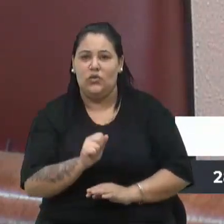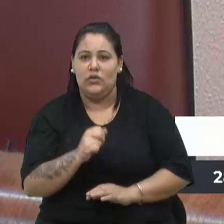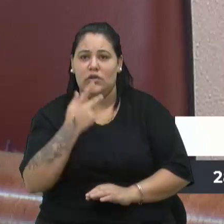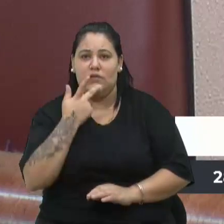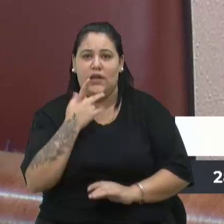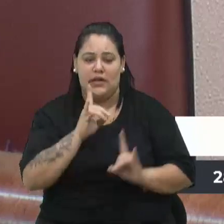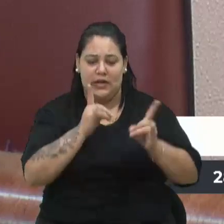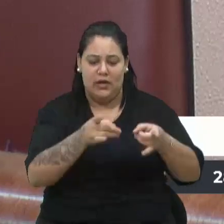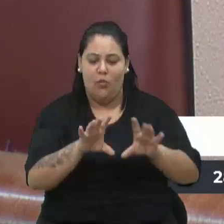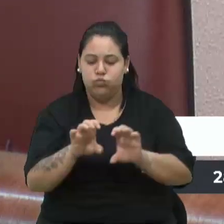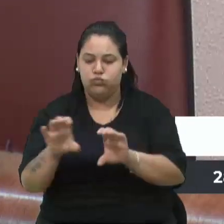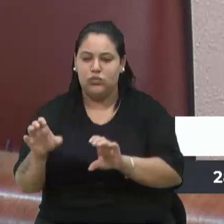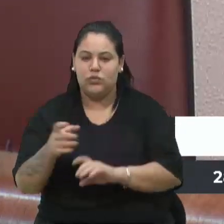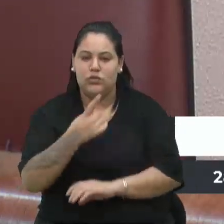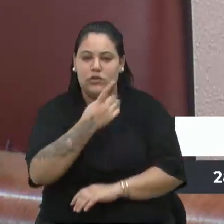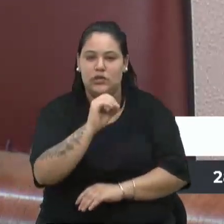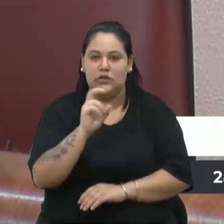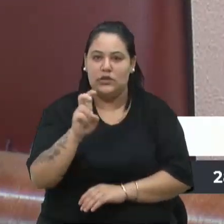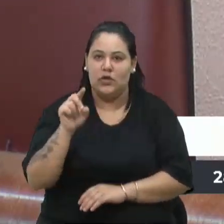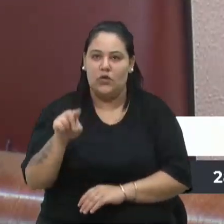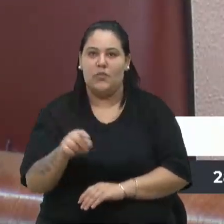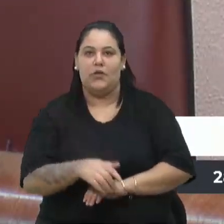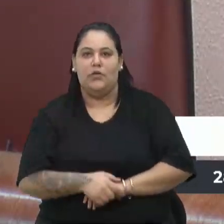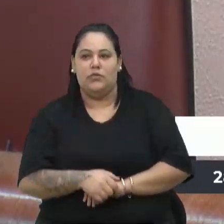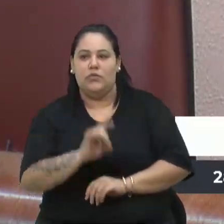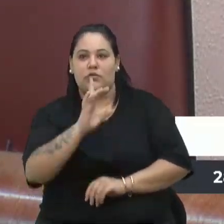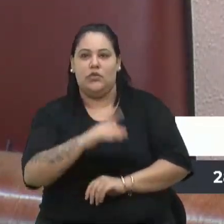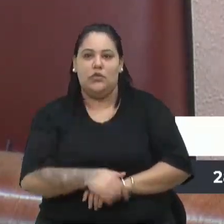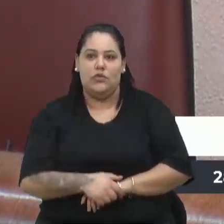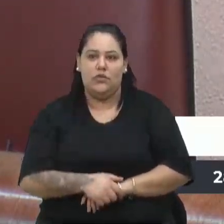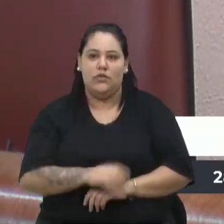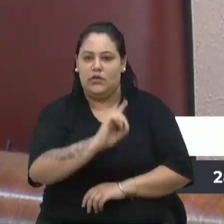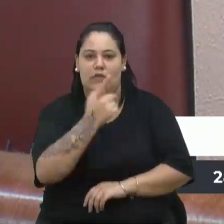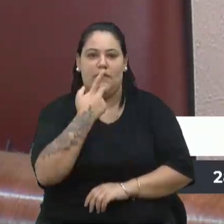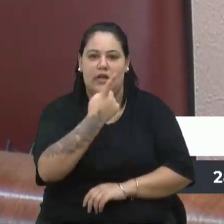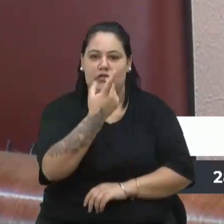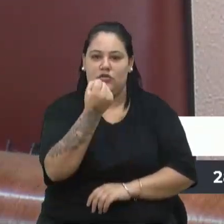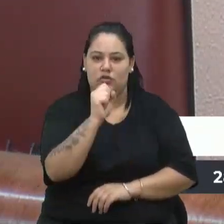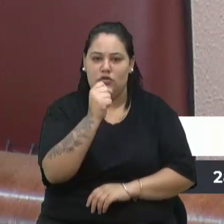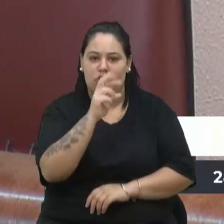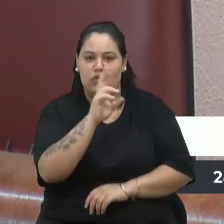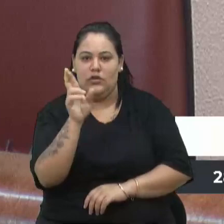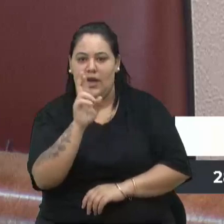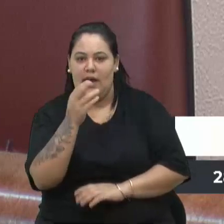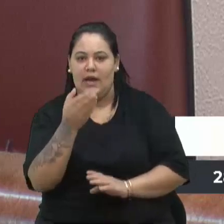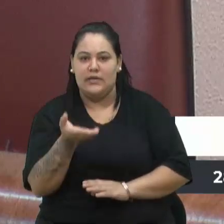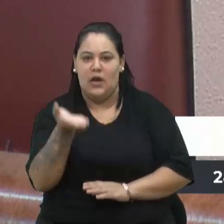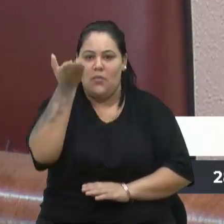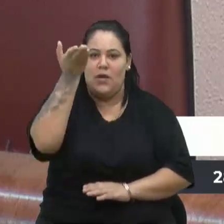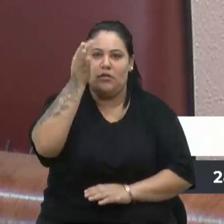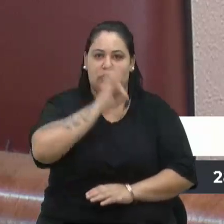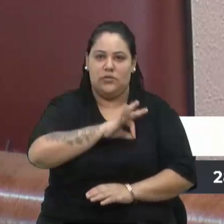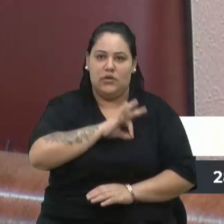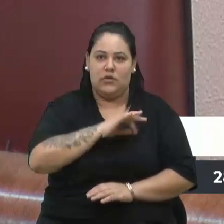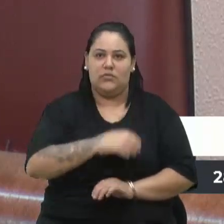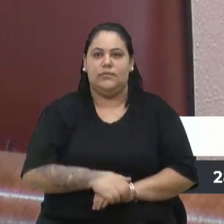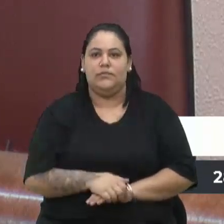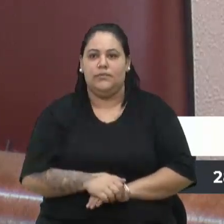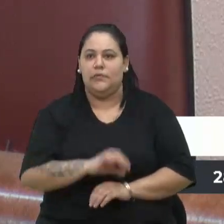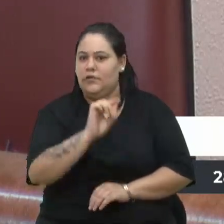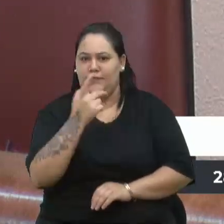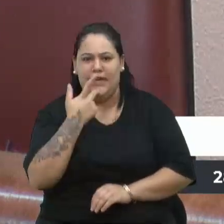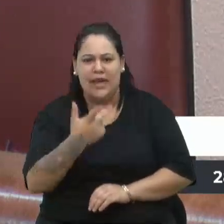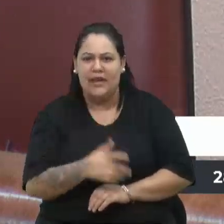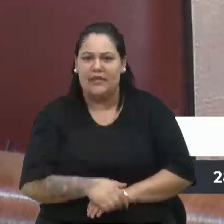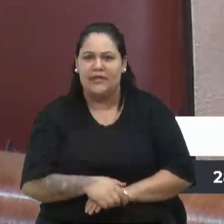falou 105 mil só nesses dois, não falaram. Não falaram dos R$18 de aumento do salário mínimo, não falaram.